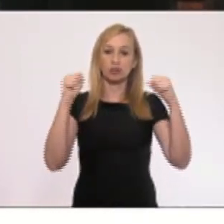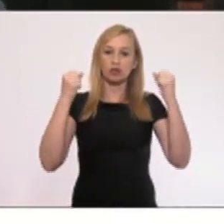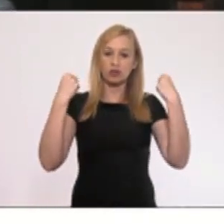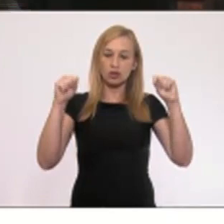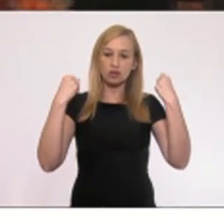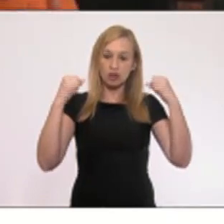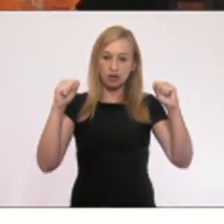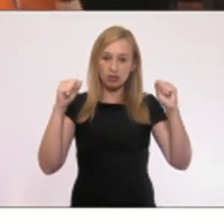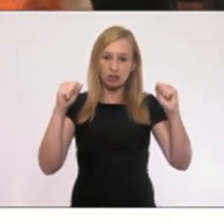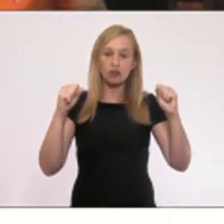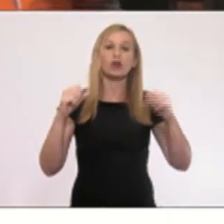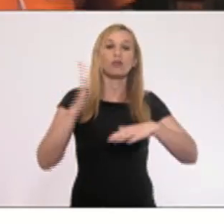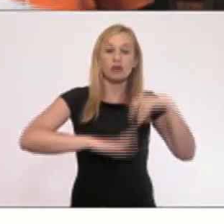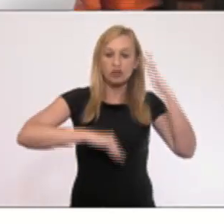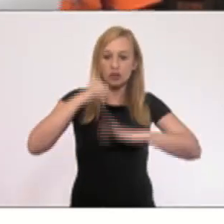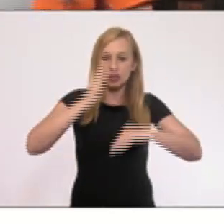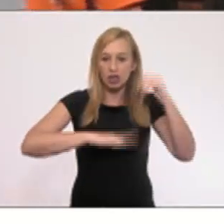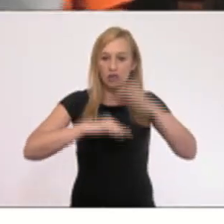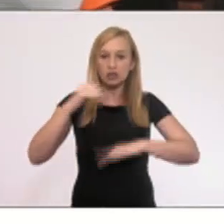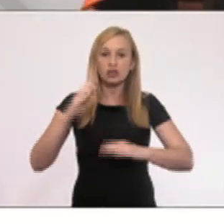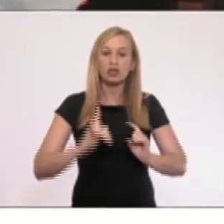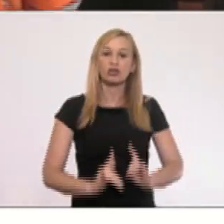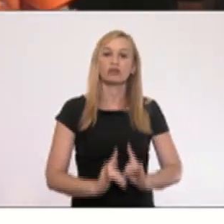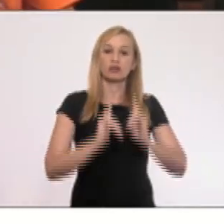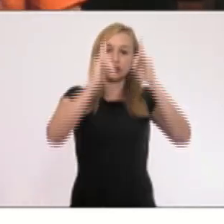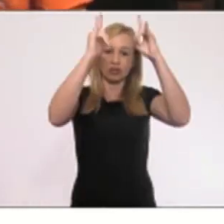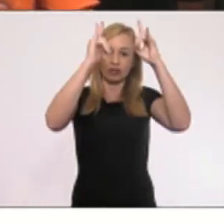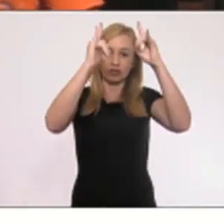responsável técnico dos condomínios